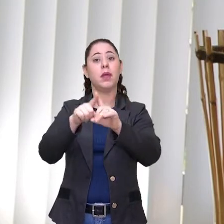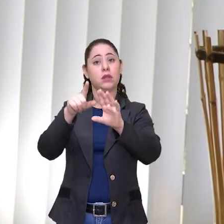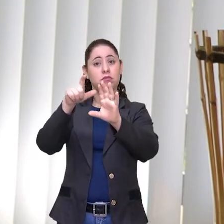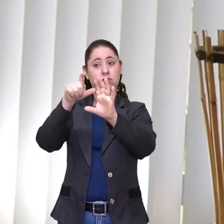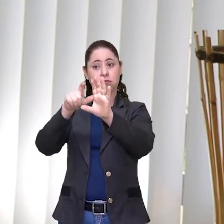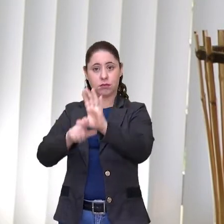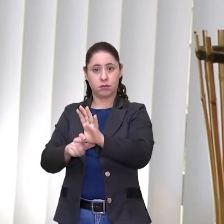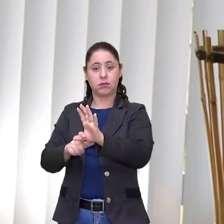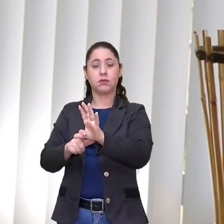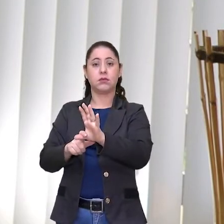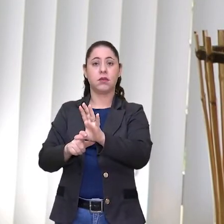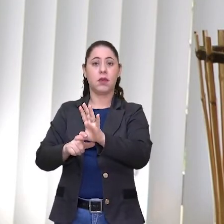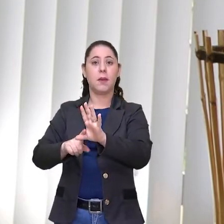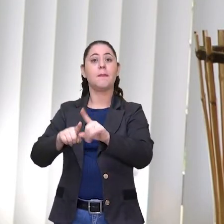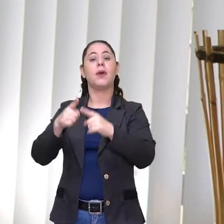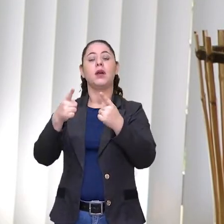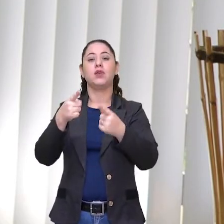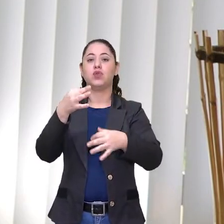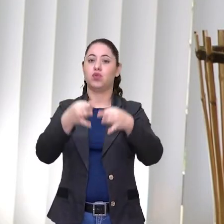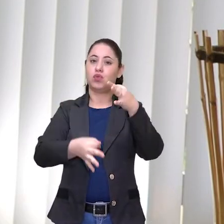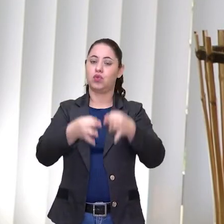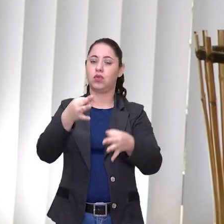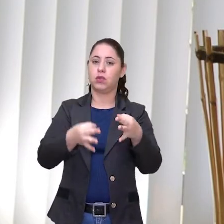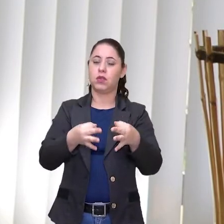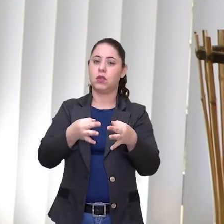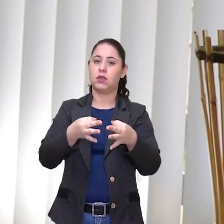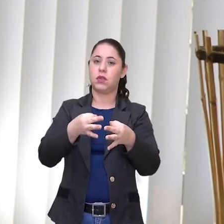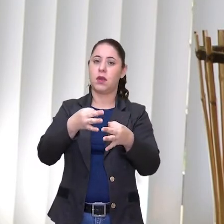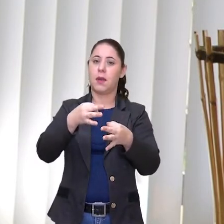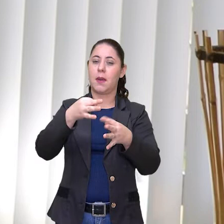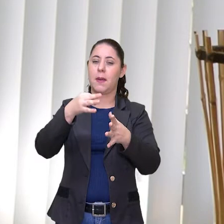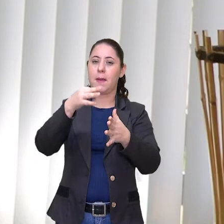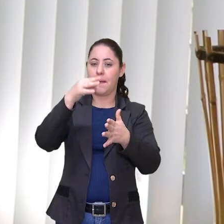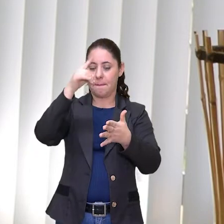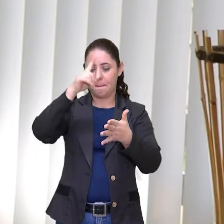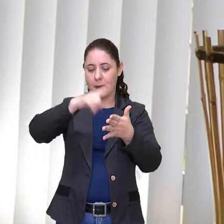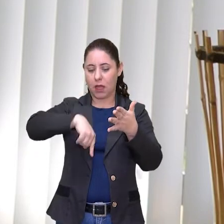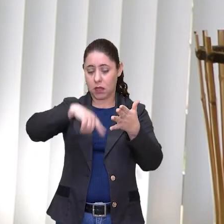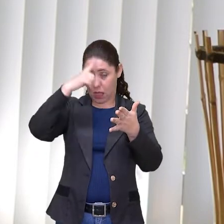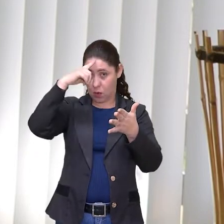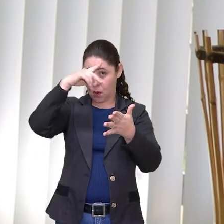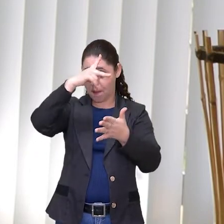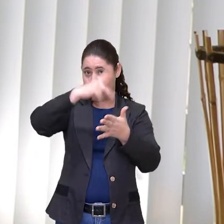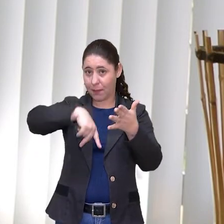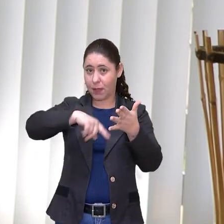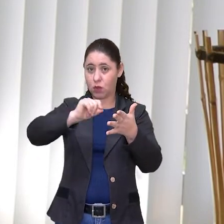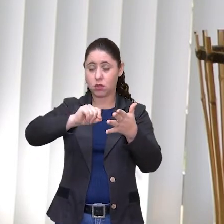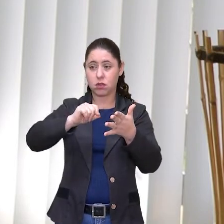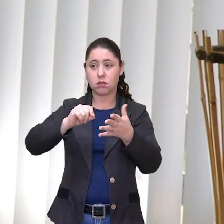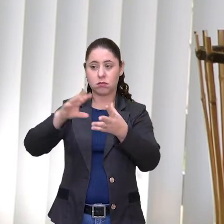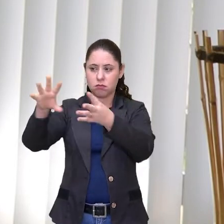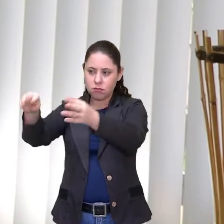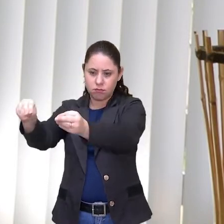mãos do devedor. Mas o juízo expede um mandado de emissão na posse e esse bem é entregue ao